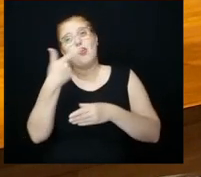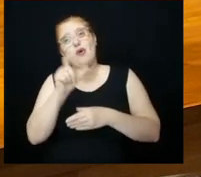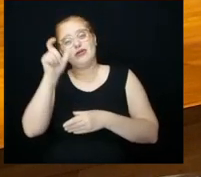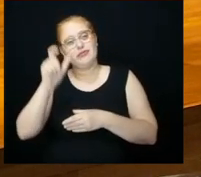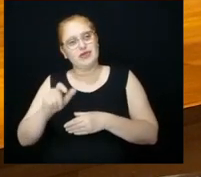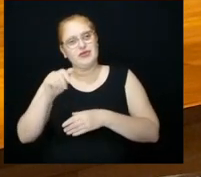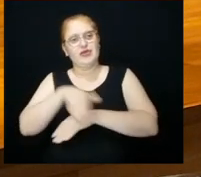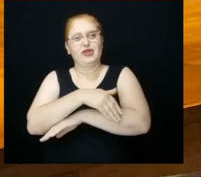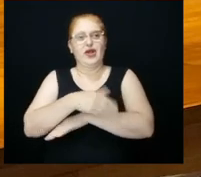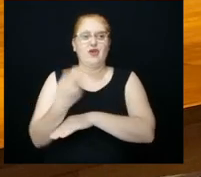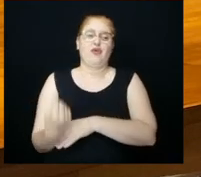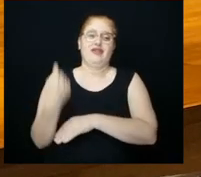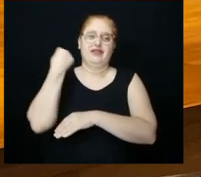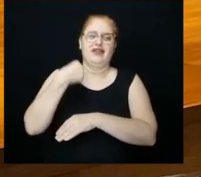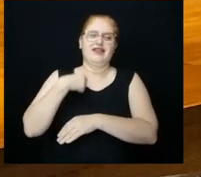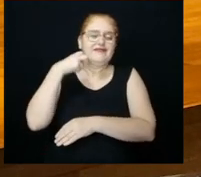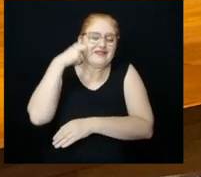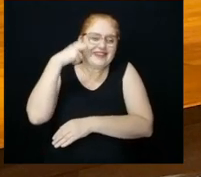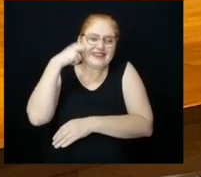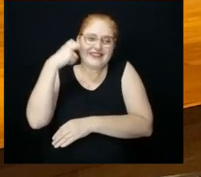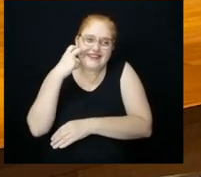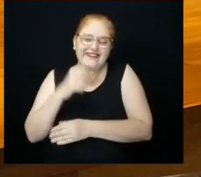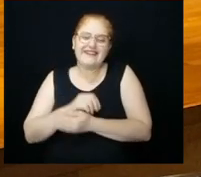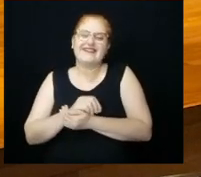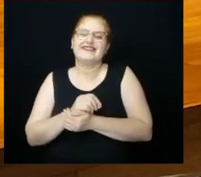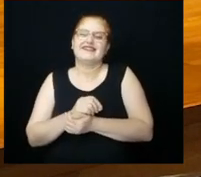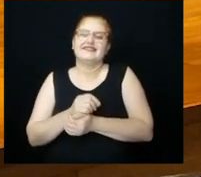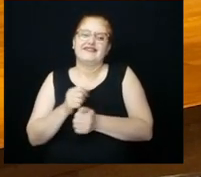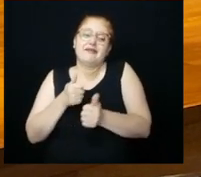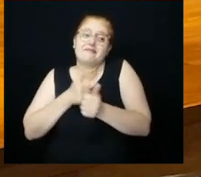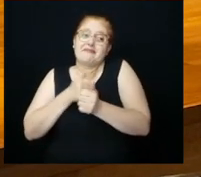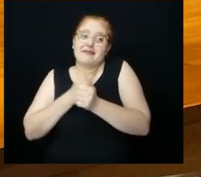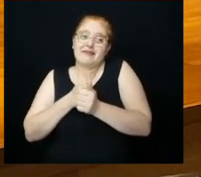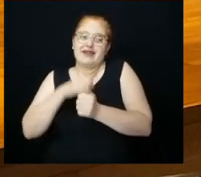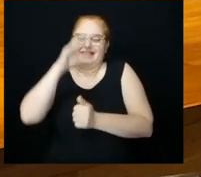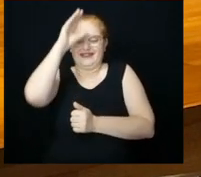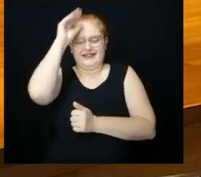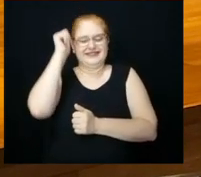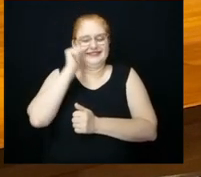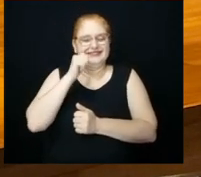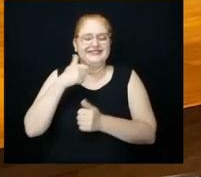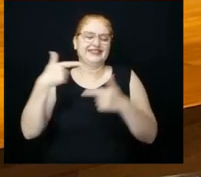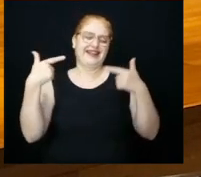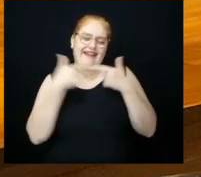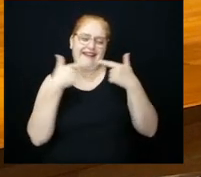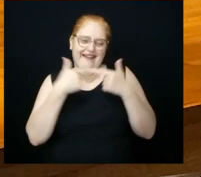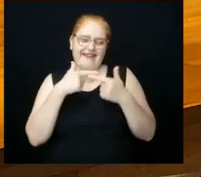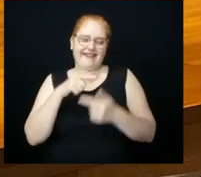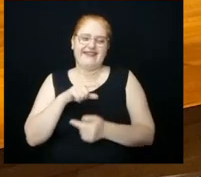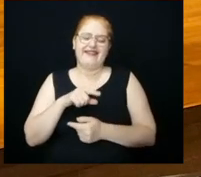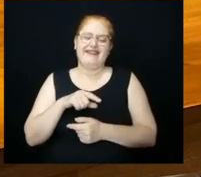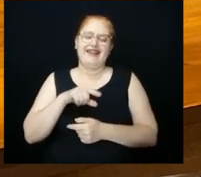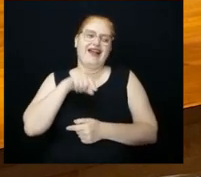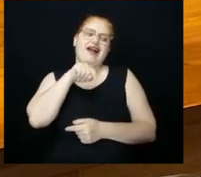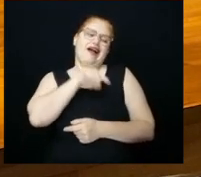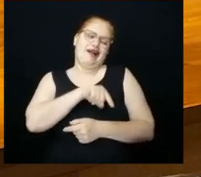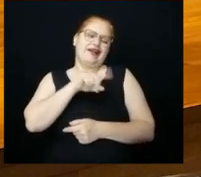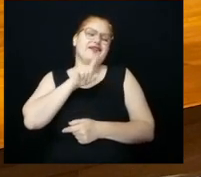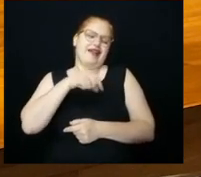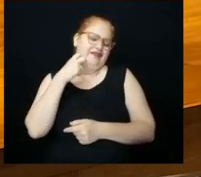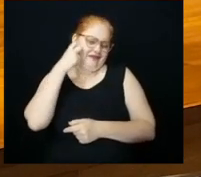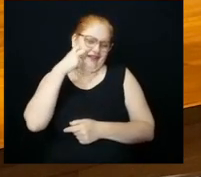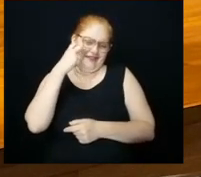trás. Eu, com vergonha, encostava-me às pernas da tia Rosa. Ela ria de novo. É muito envergonhado,